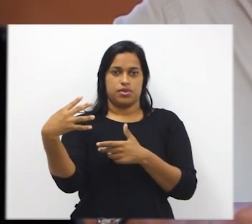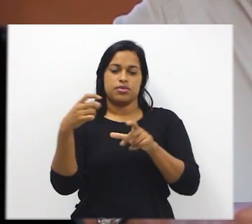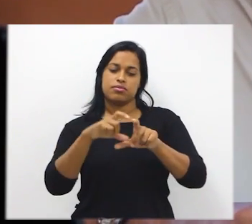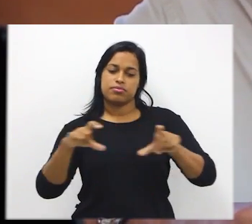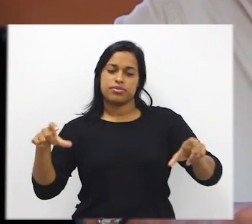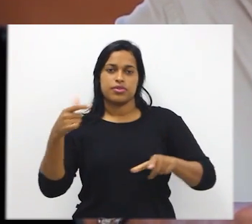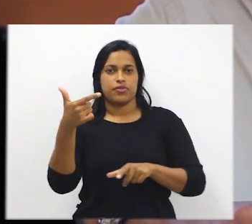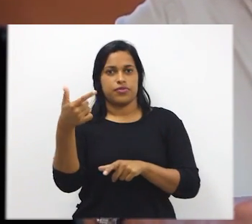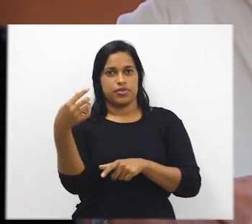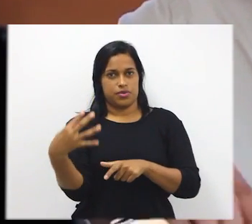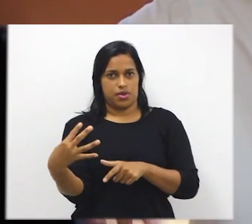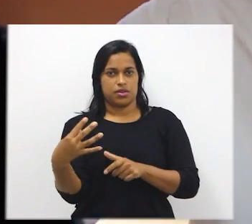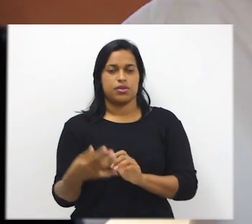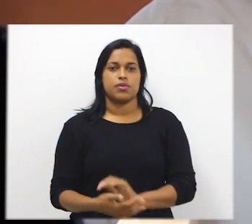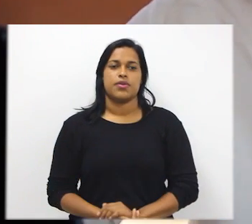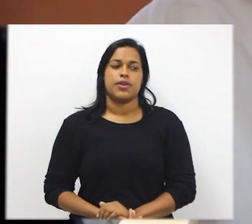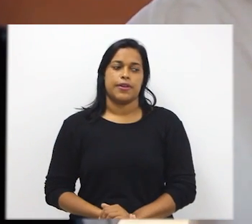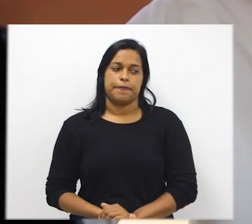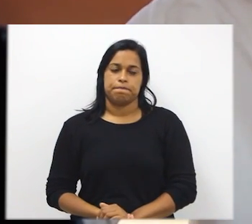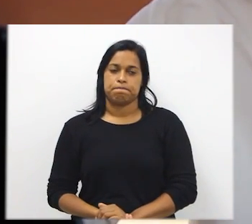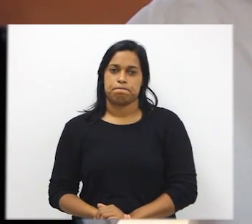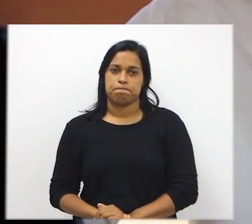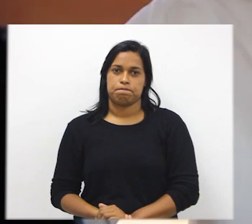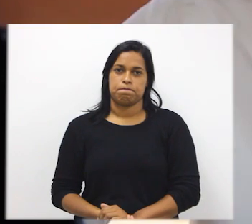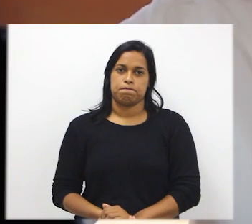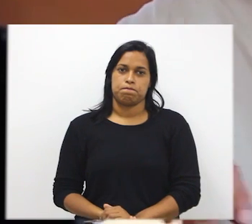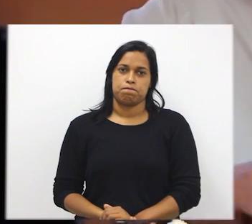é 24.